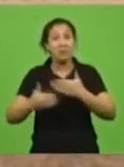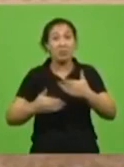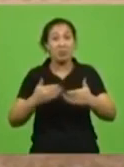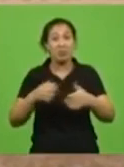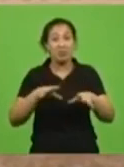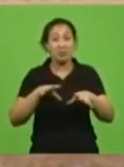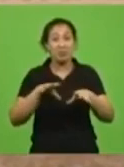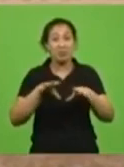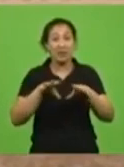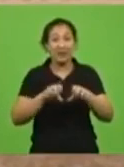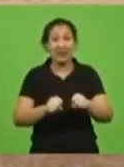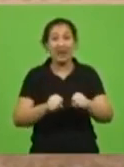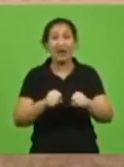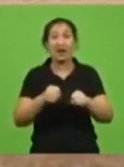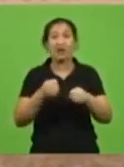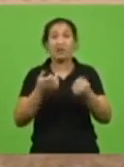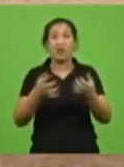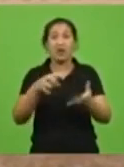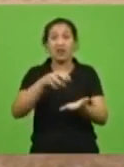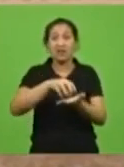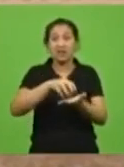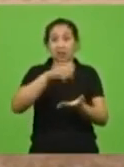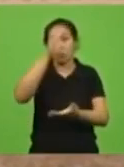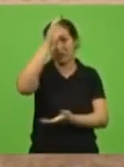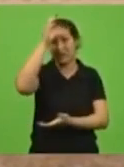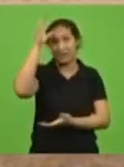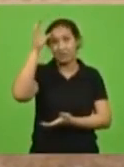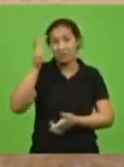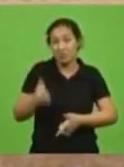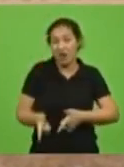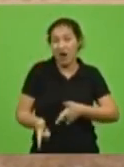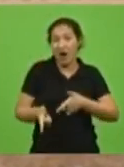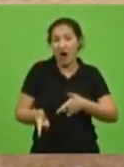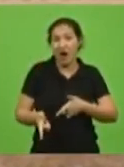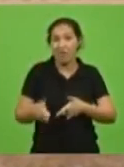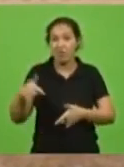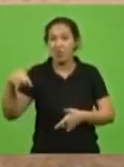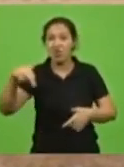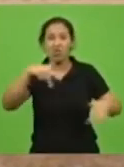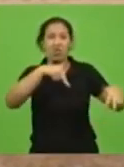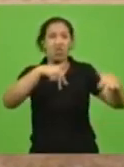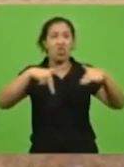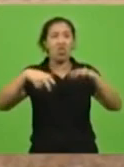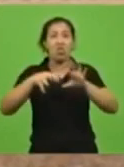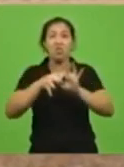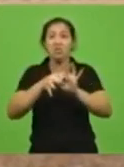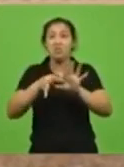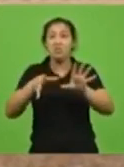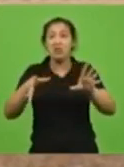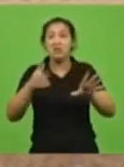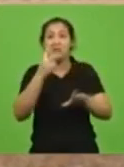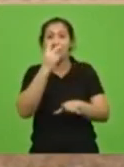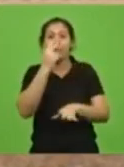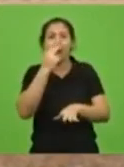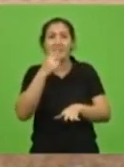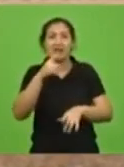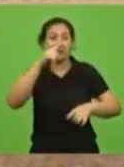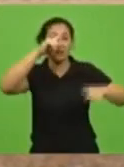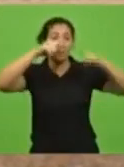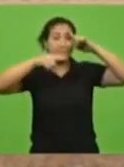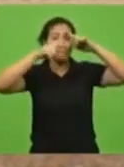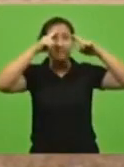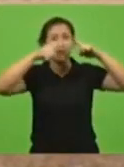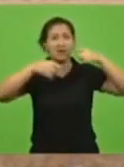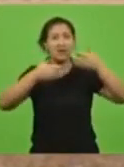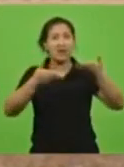armas pesadíssimas, andando para lá e para cá como donos da cidade, enquanto o